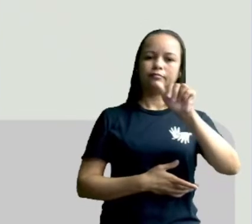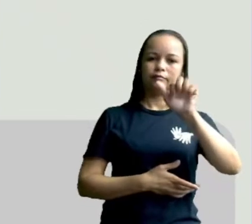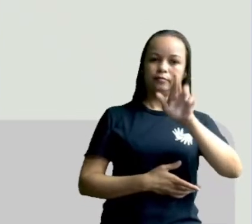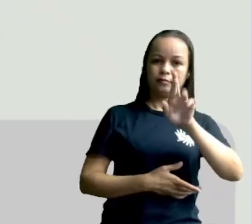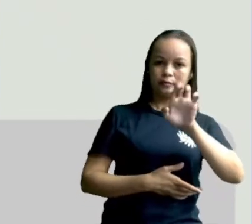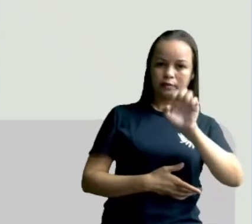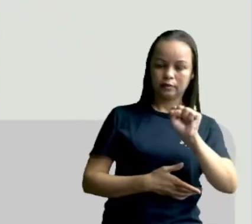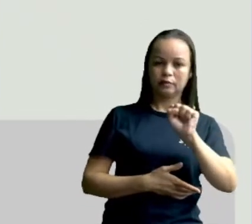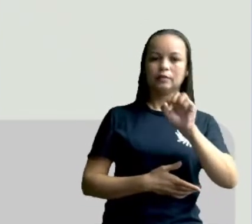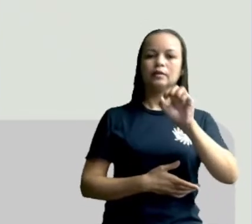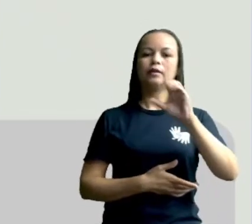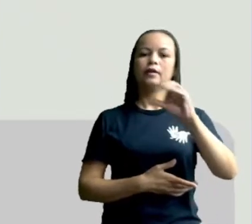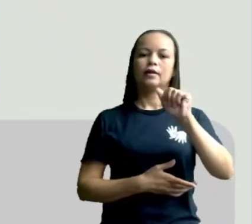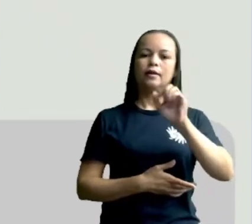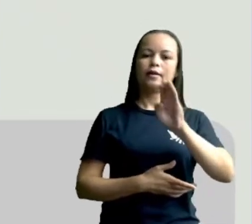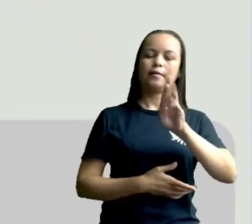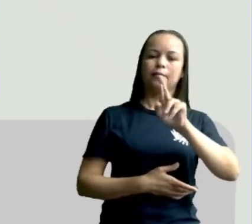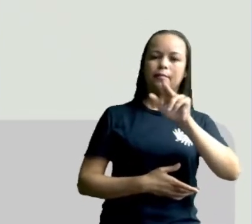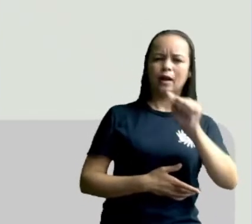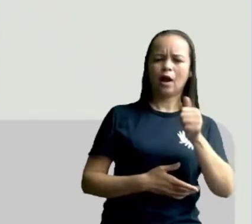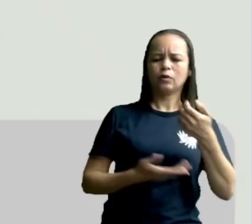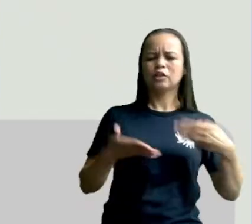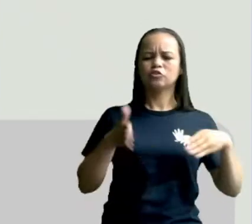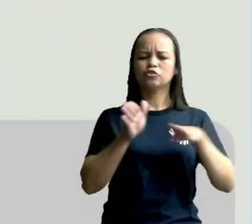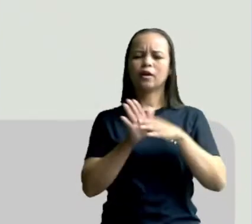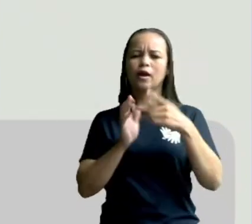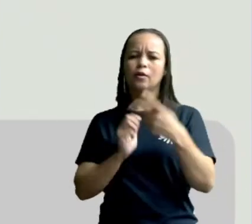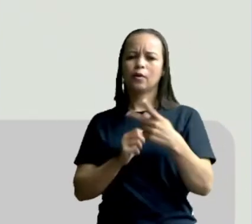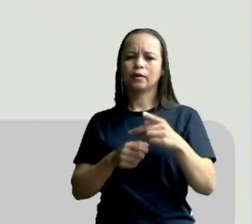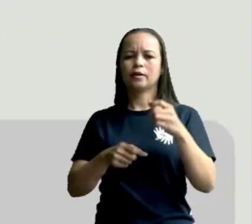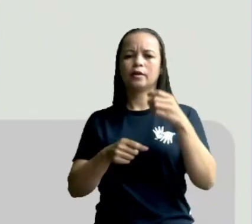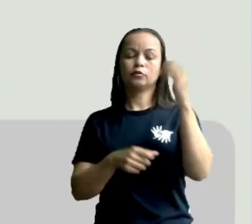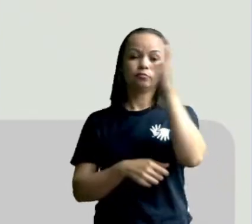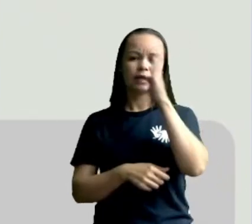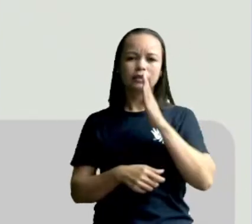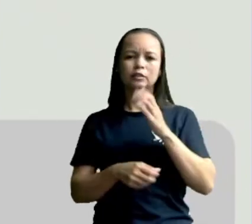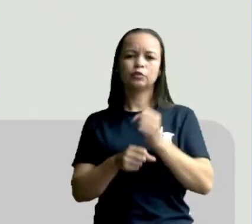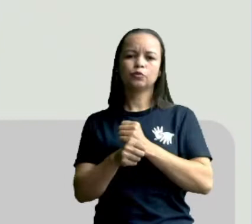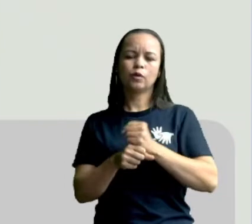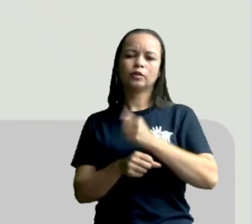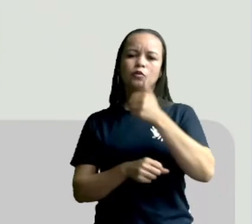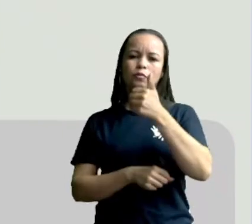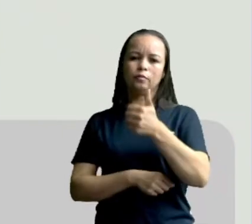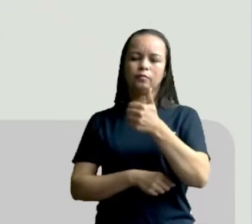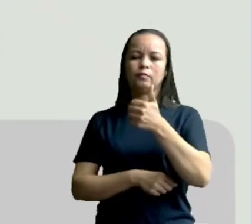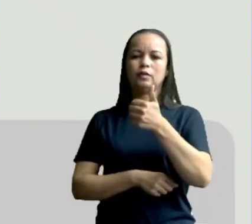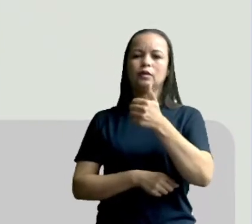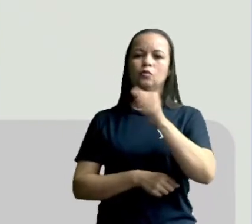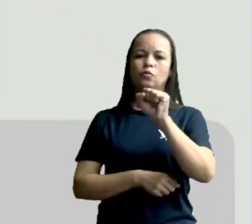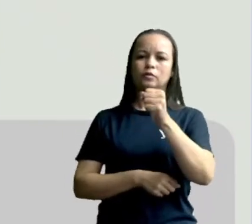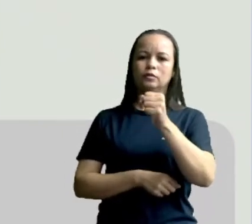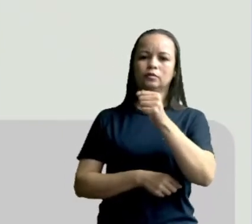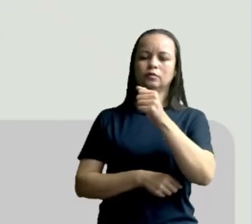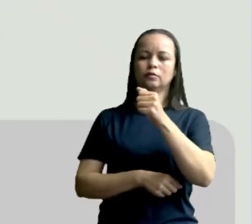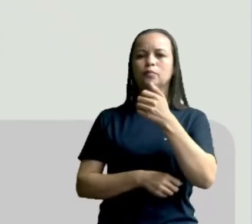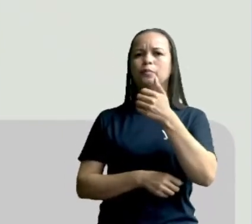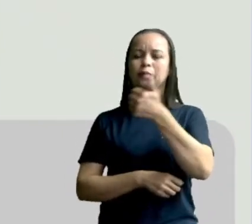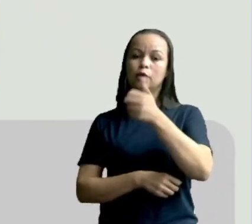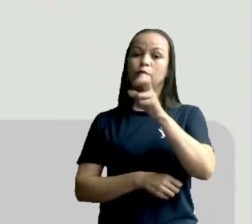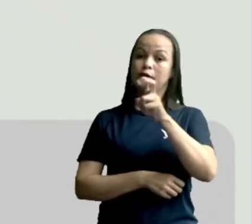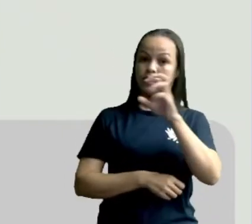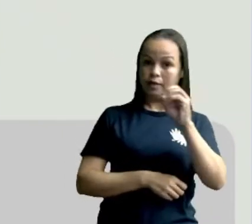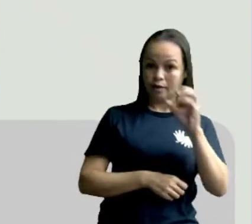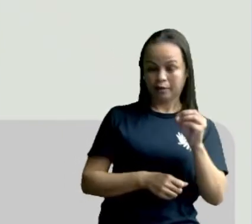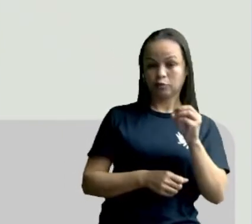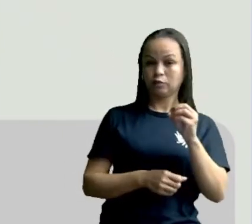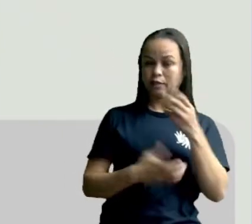Brasil no dia 22 de abril de 1500, tá? E aí eles acharam que tinham descoberto novas